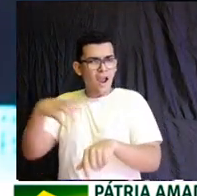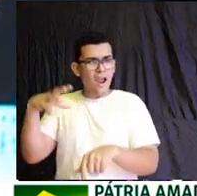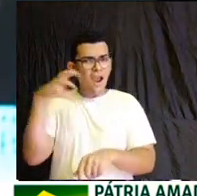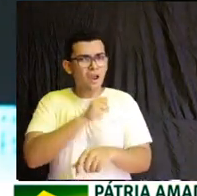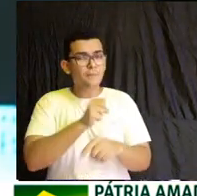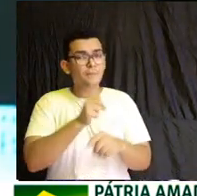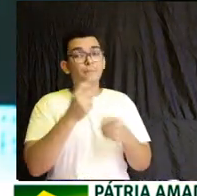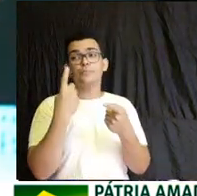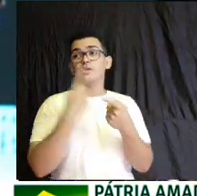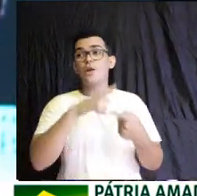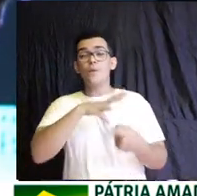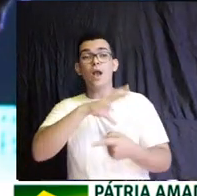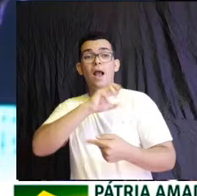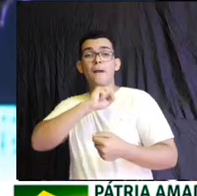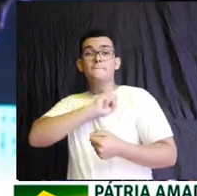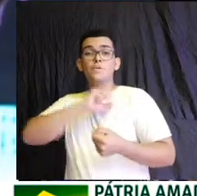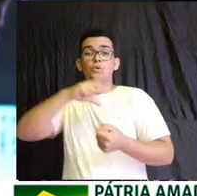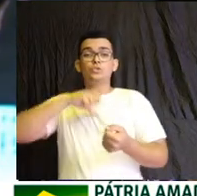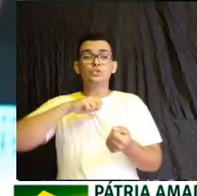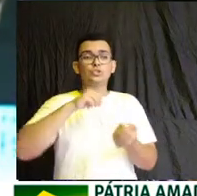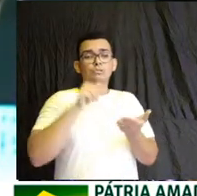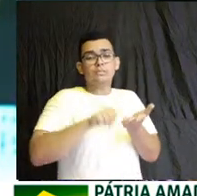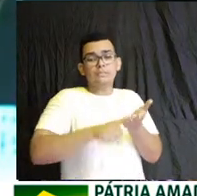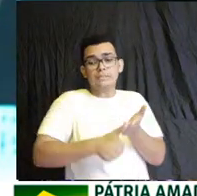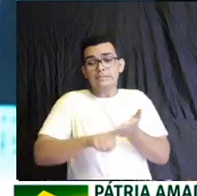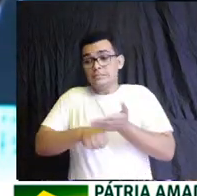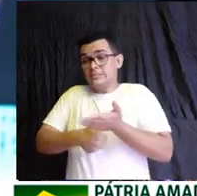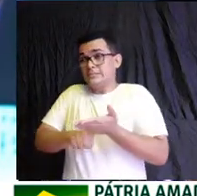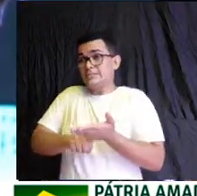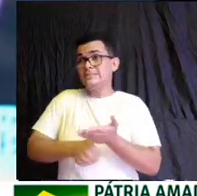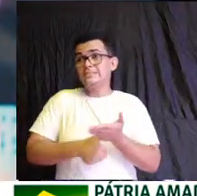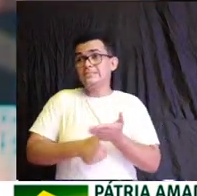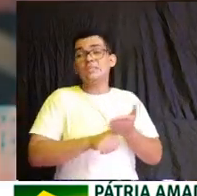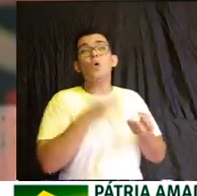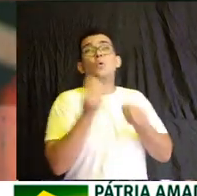marca e não dá pra apagar.